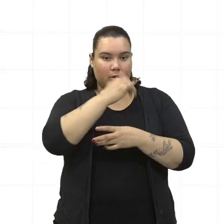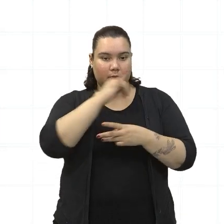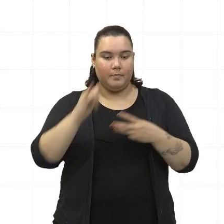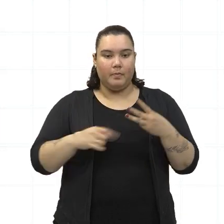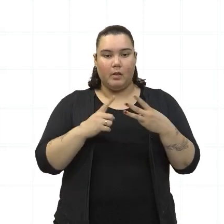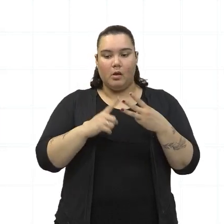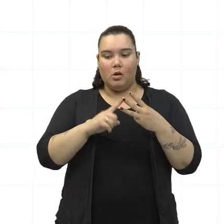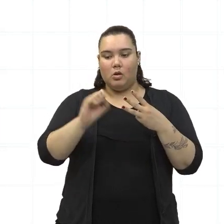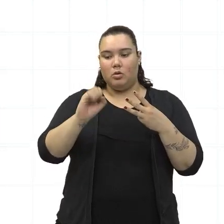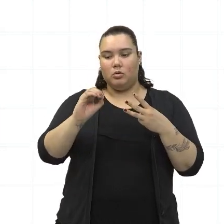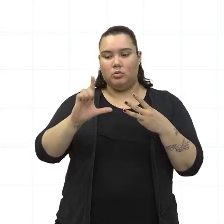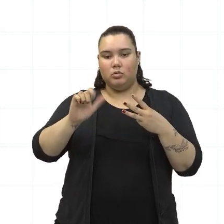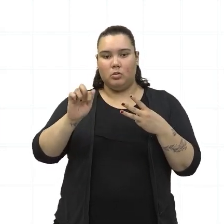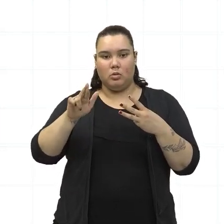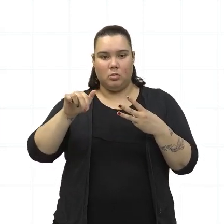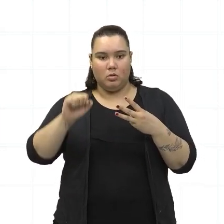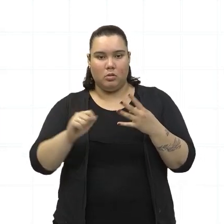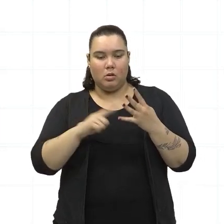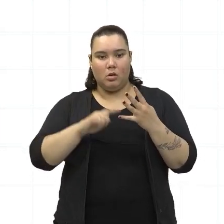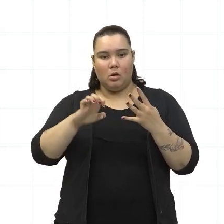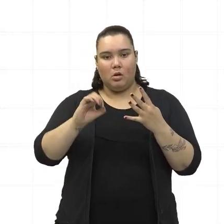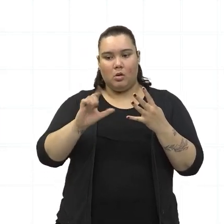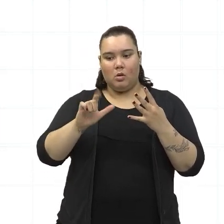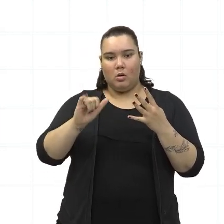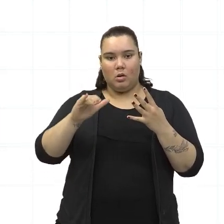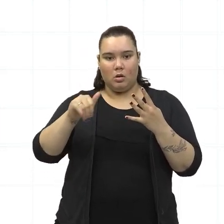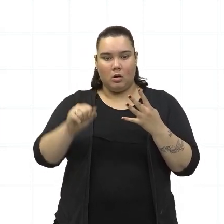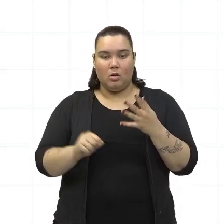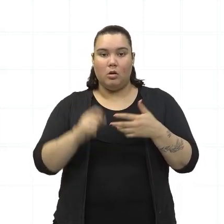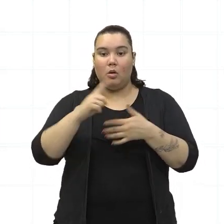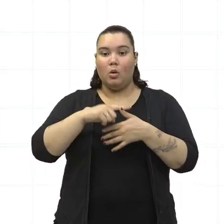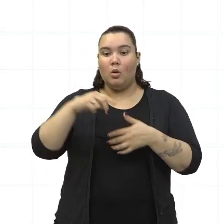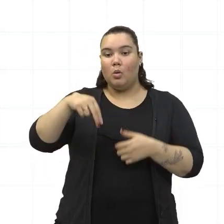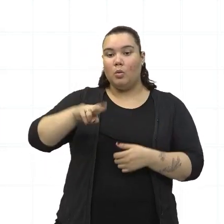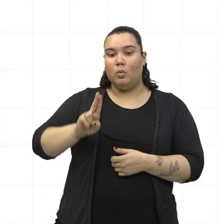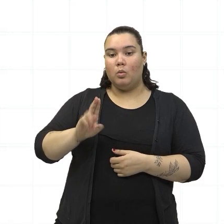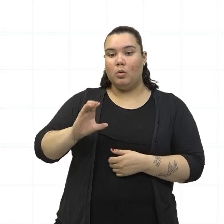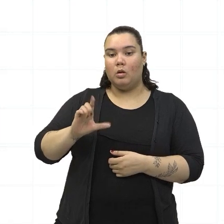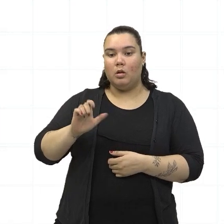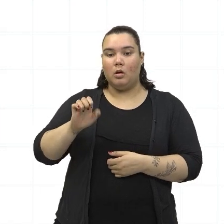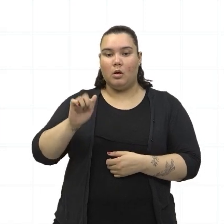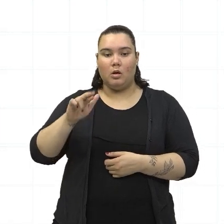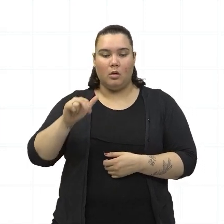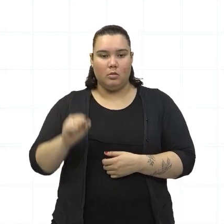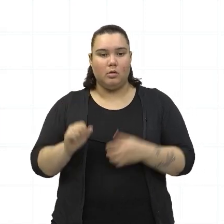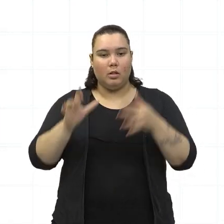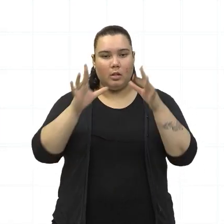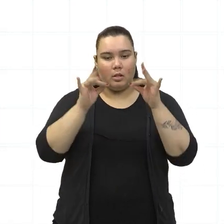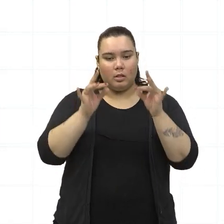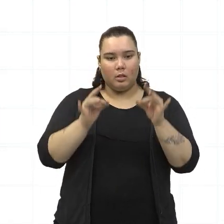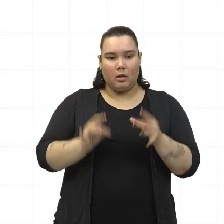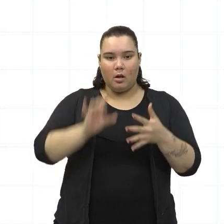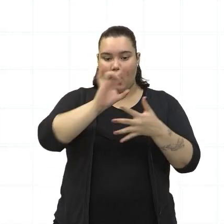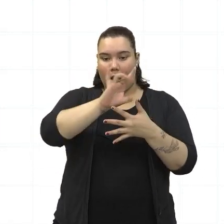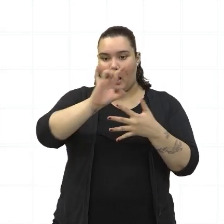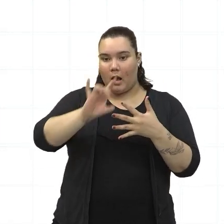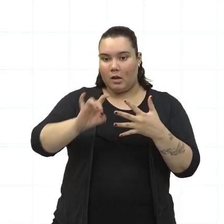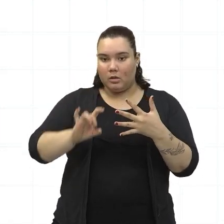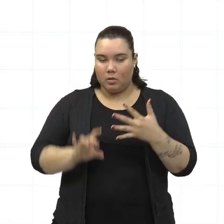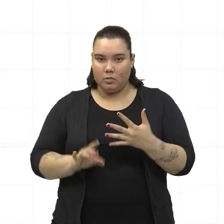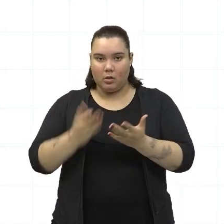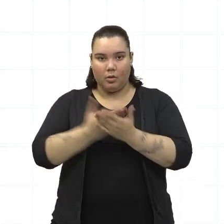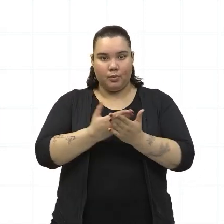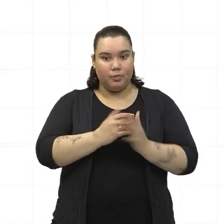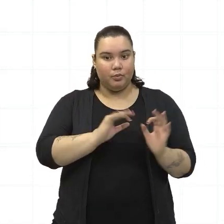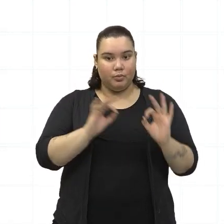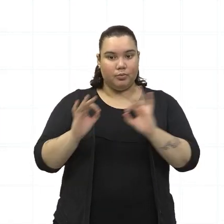usinas solares, usinas eólicas e usinas nucleares. A gente ainda vai ver com mais detalhes cada uma delas ao longo dessa